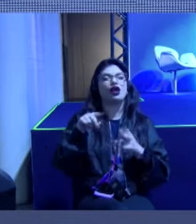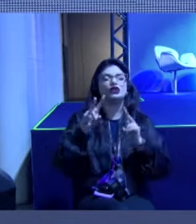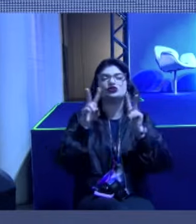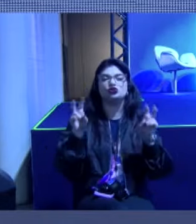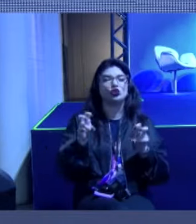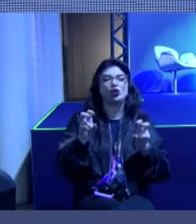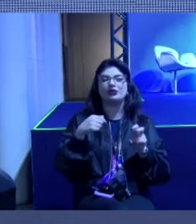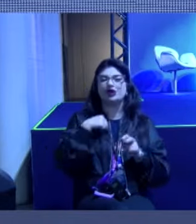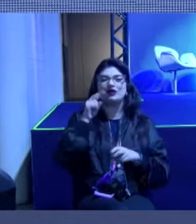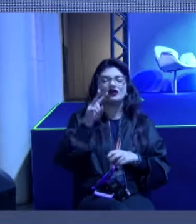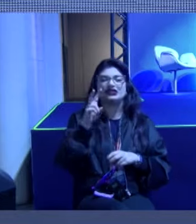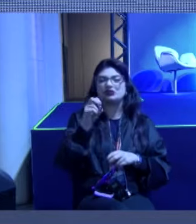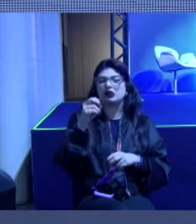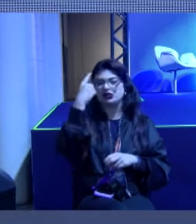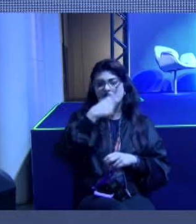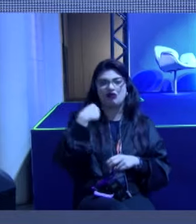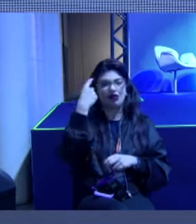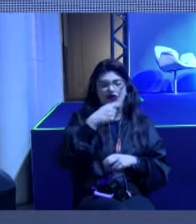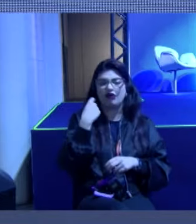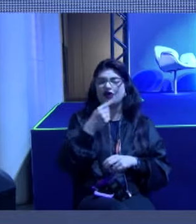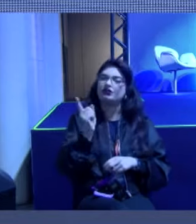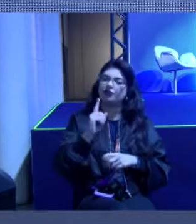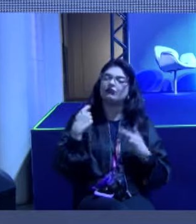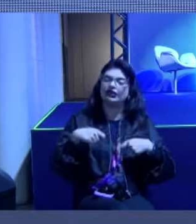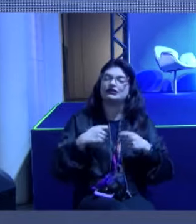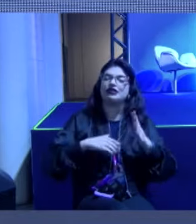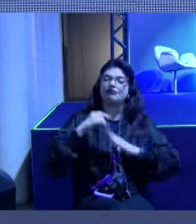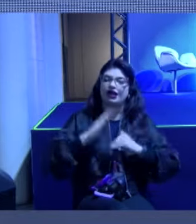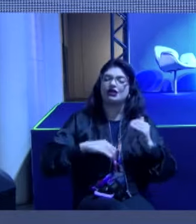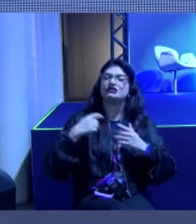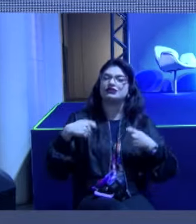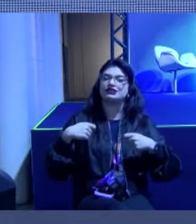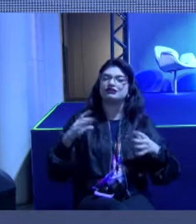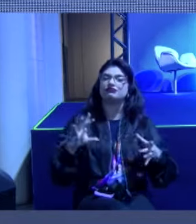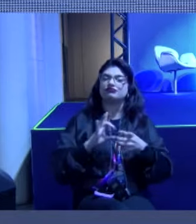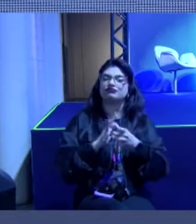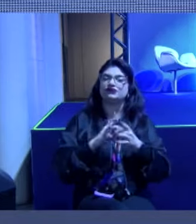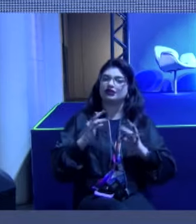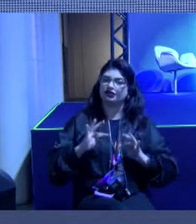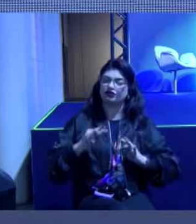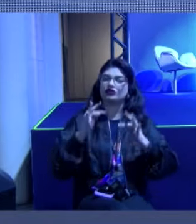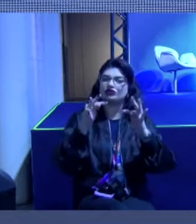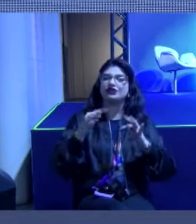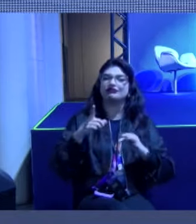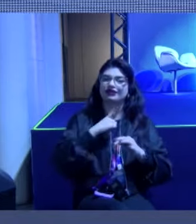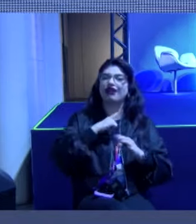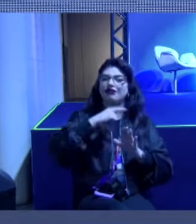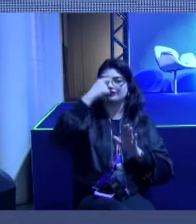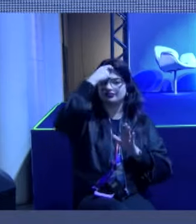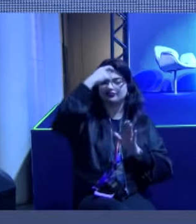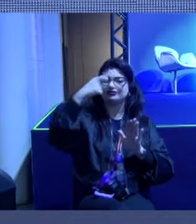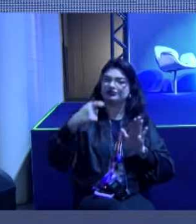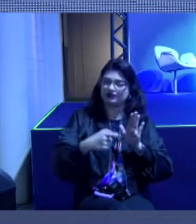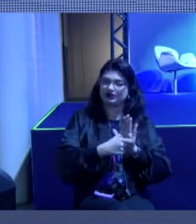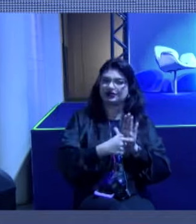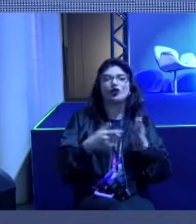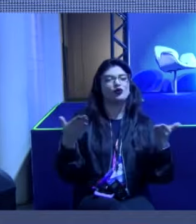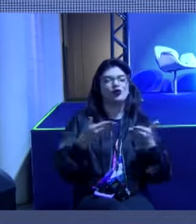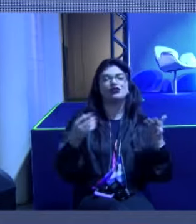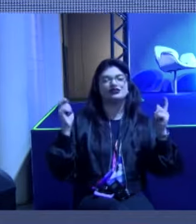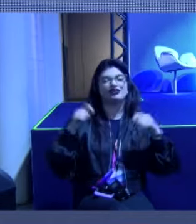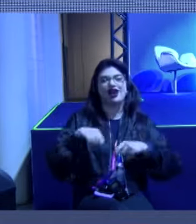vendo 50 horas de conteúdo ali. Ele precisa da prática, ele precisa conectar, ele precisa da tecnologia. Ele tem inteligência artificial, que hoje pode